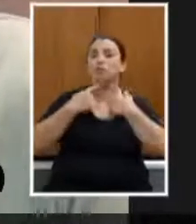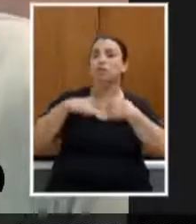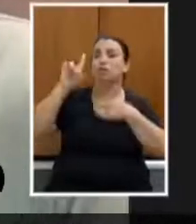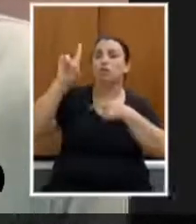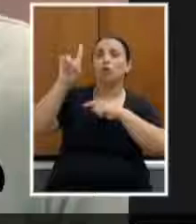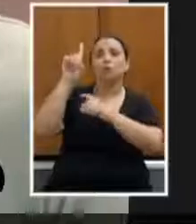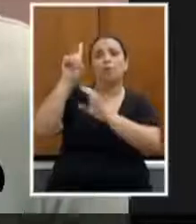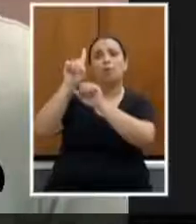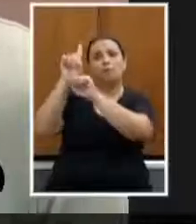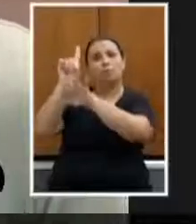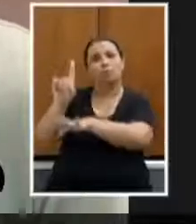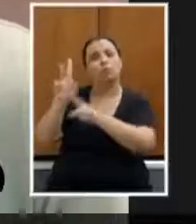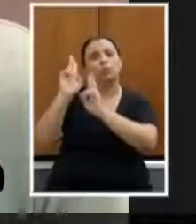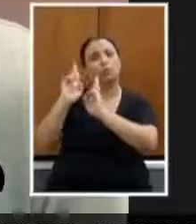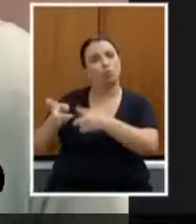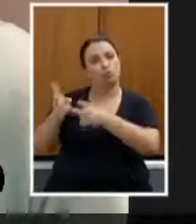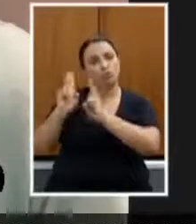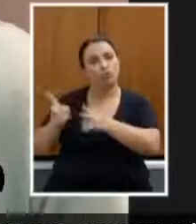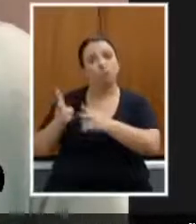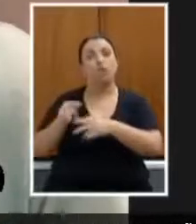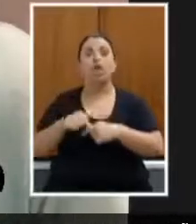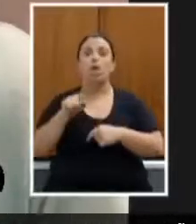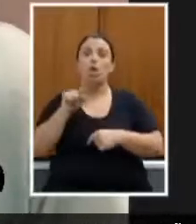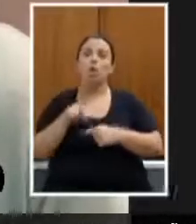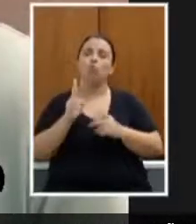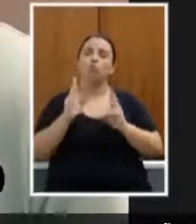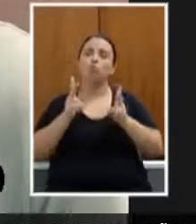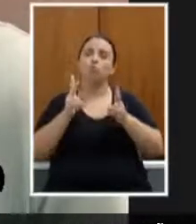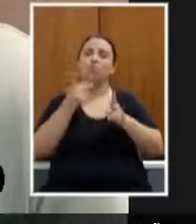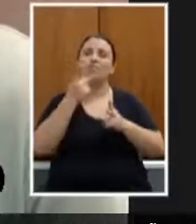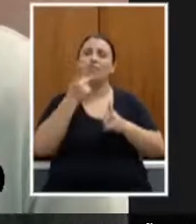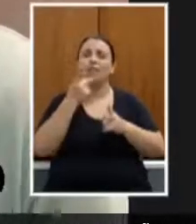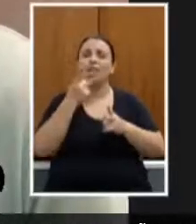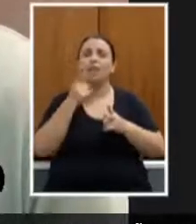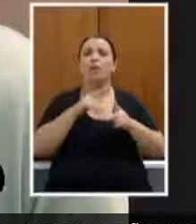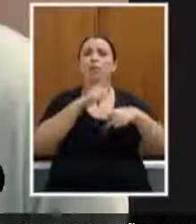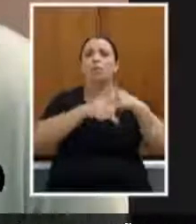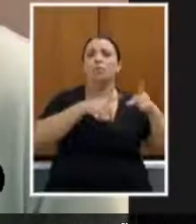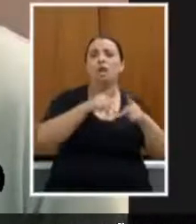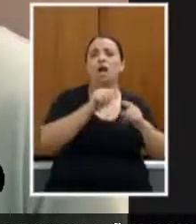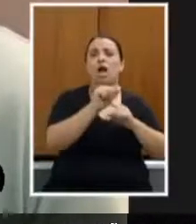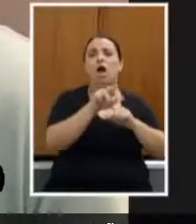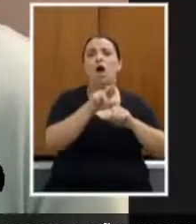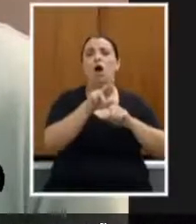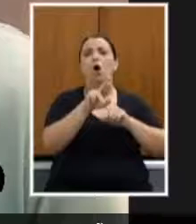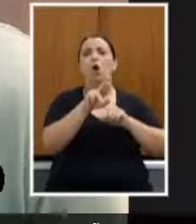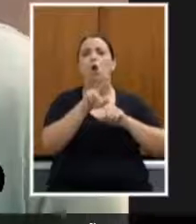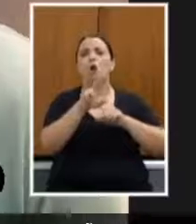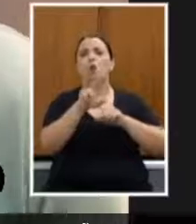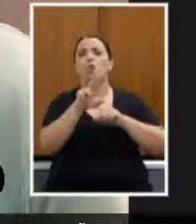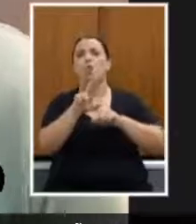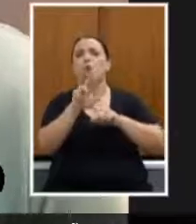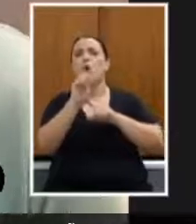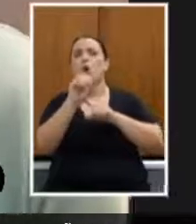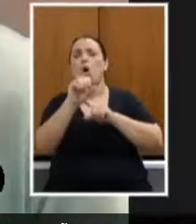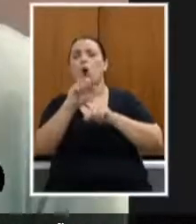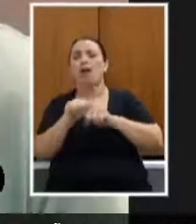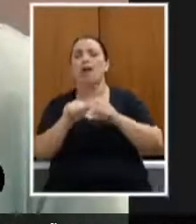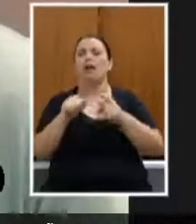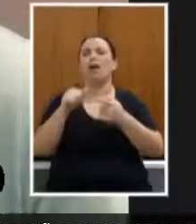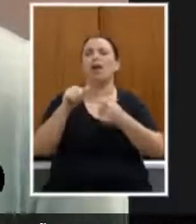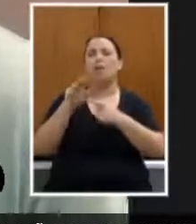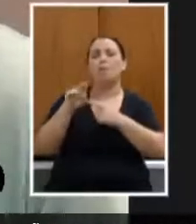comemorar com a população de Airooca, Alagoa, Baipendi, também Pouso Alto e